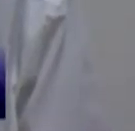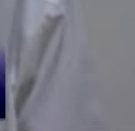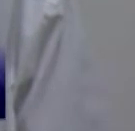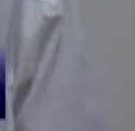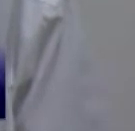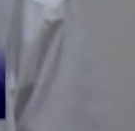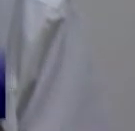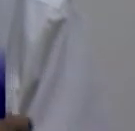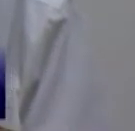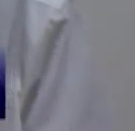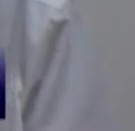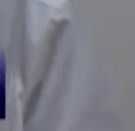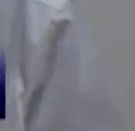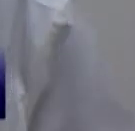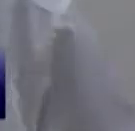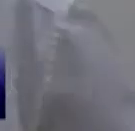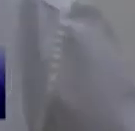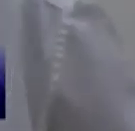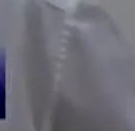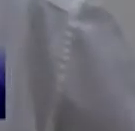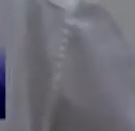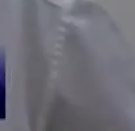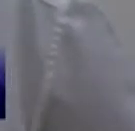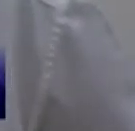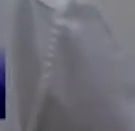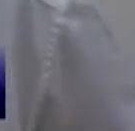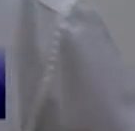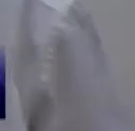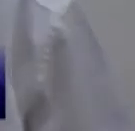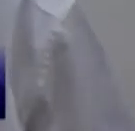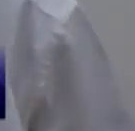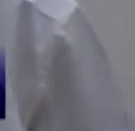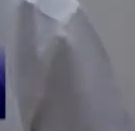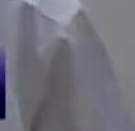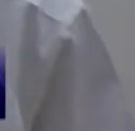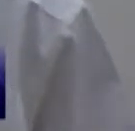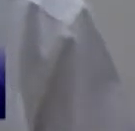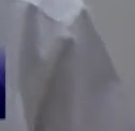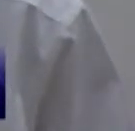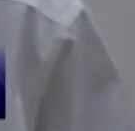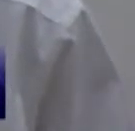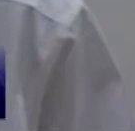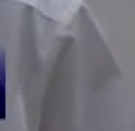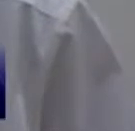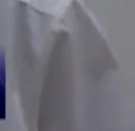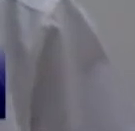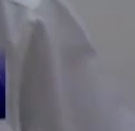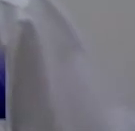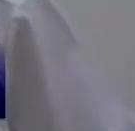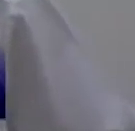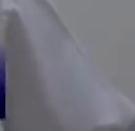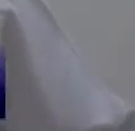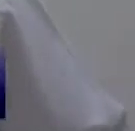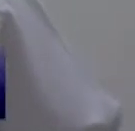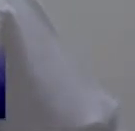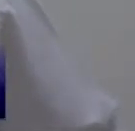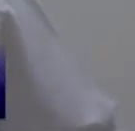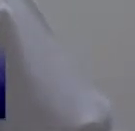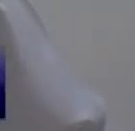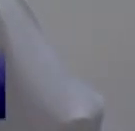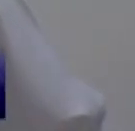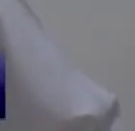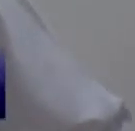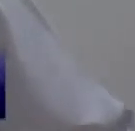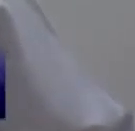ver. Eu não sei quando vai votar, né? Tá certo. Mas estamos para ajudar, não para atrapalhar. Eu sei, vereador. Obrigado Luizinho.